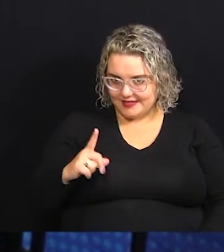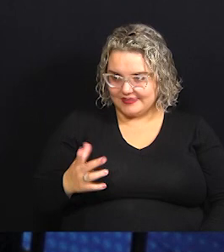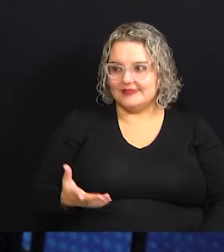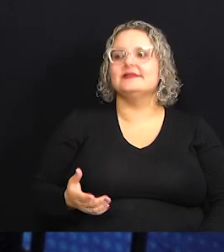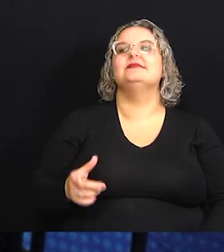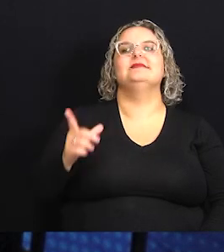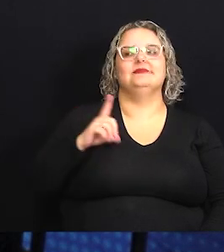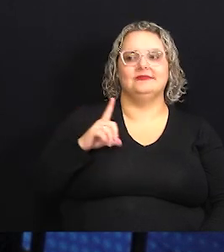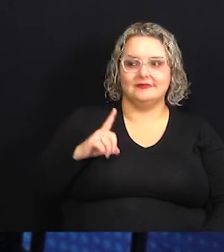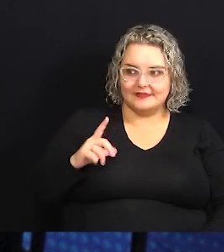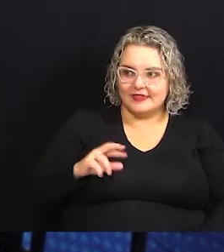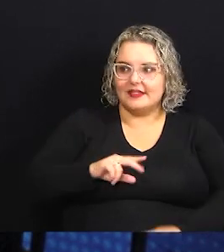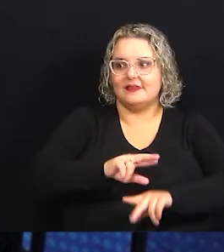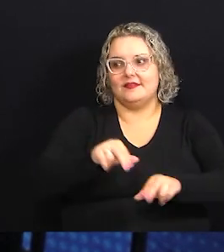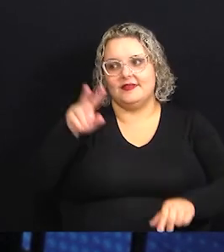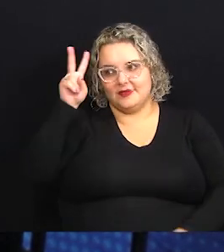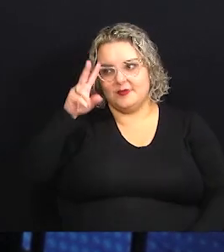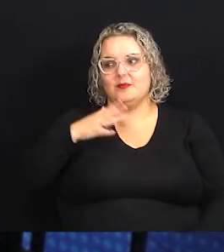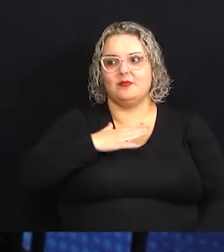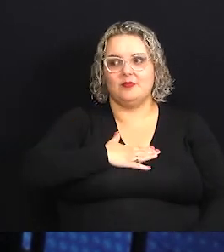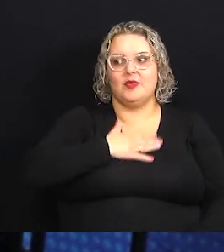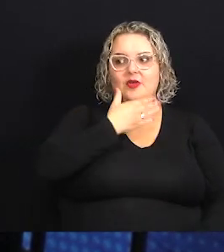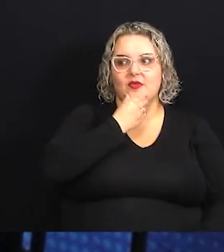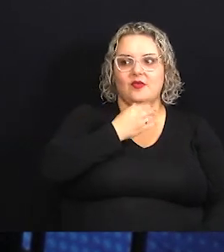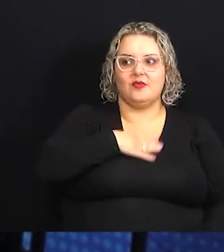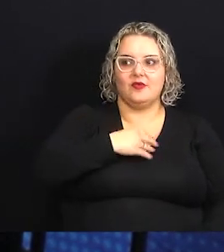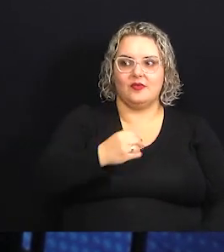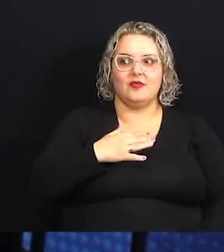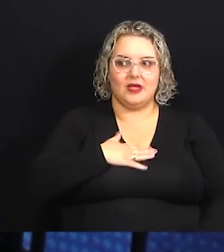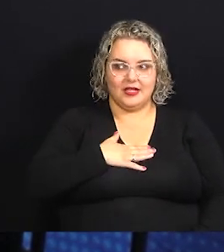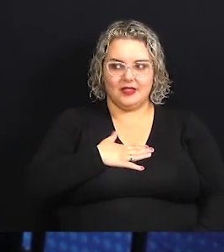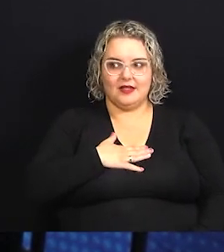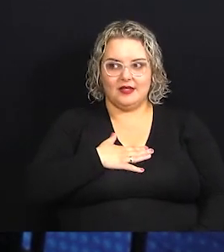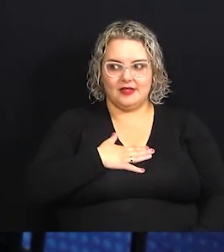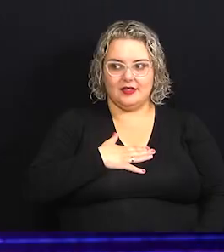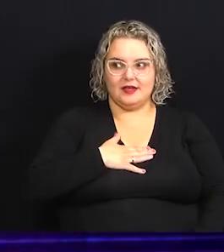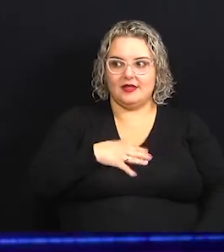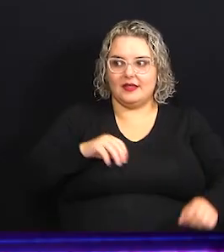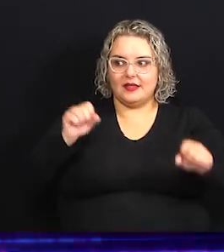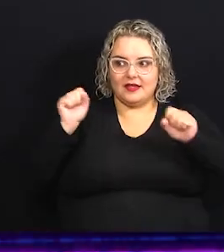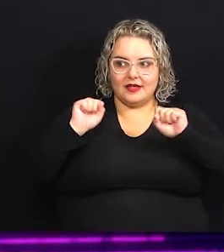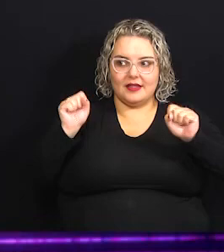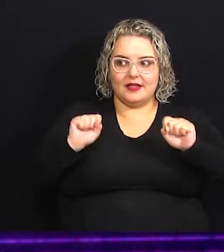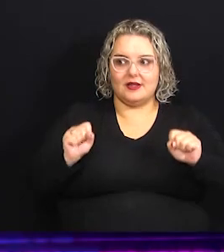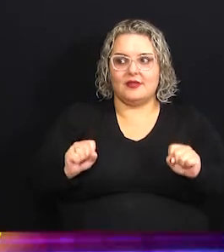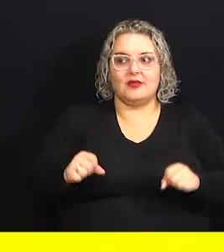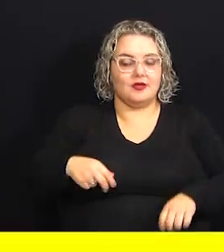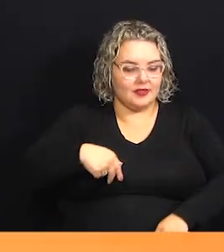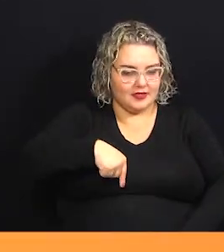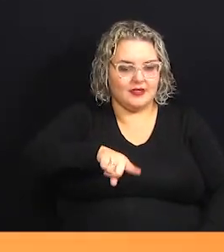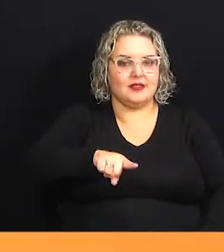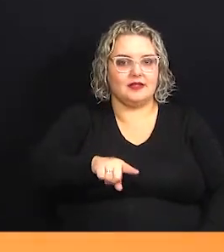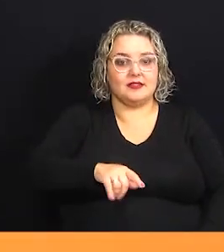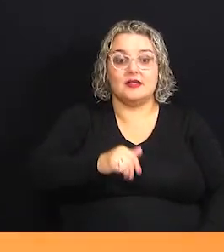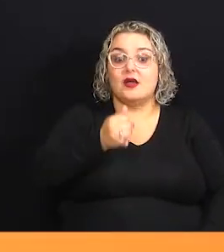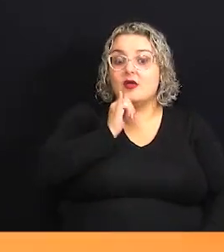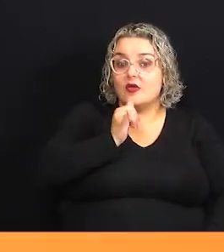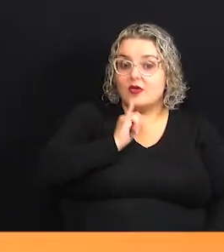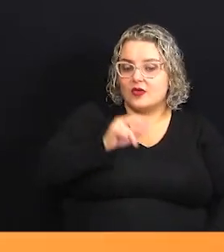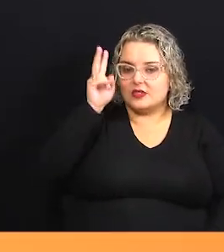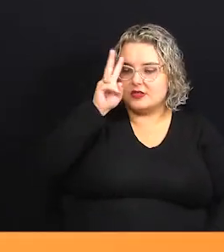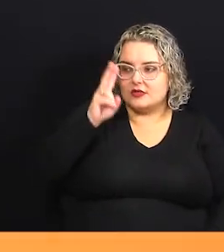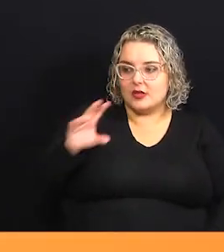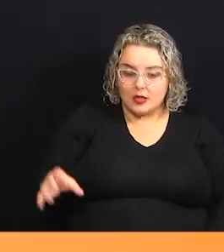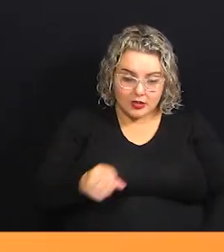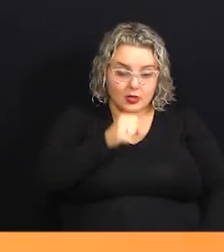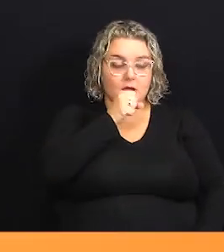várias histórias. O meu filho, ele adora ir comigo nessas contações de história. E na última, ele pegou o microfone e